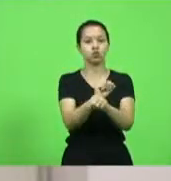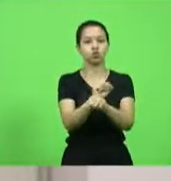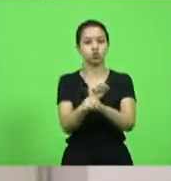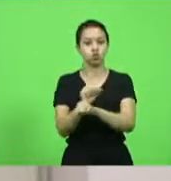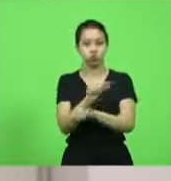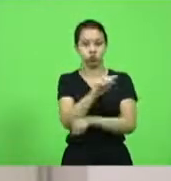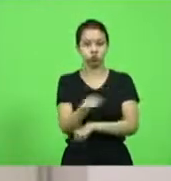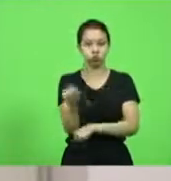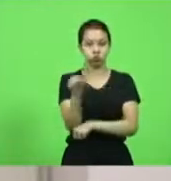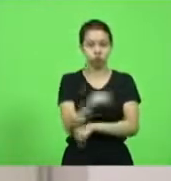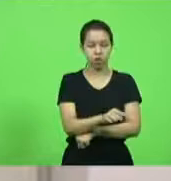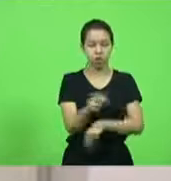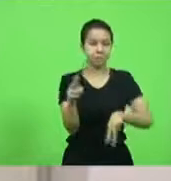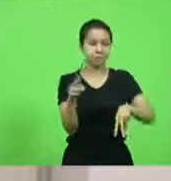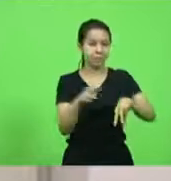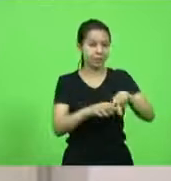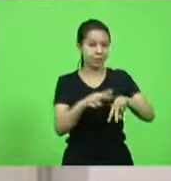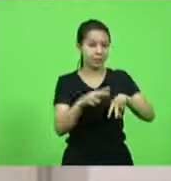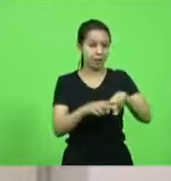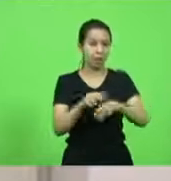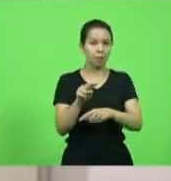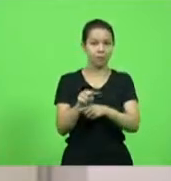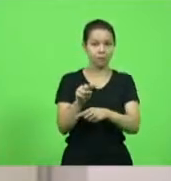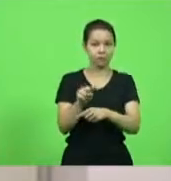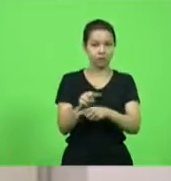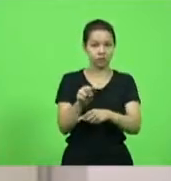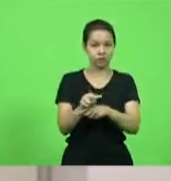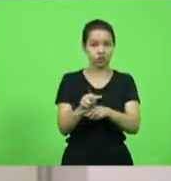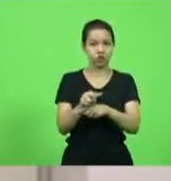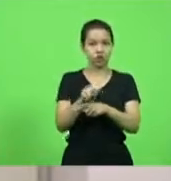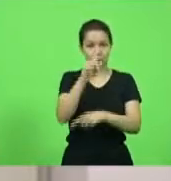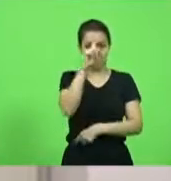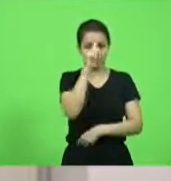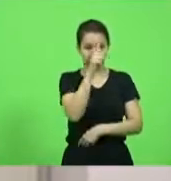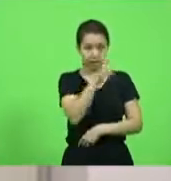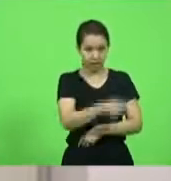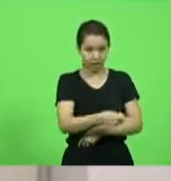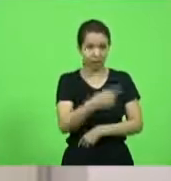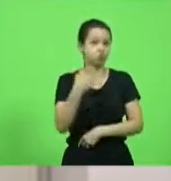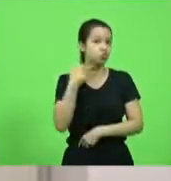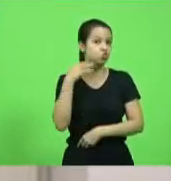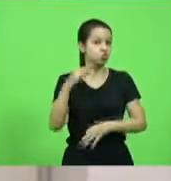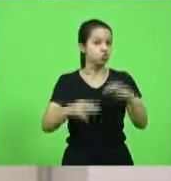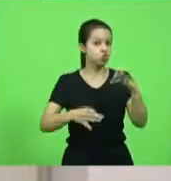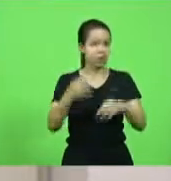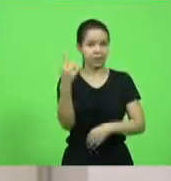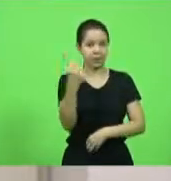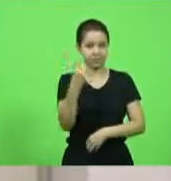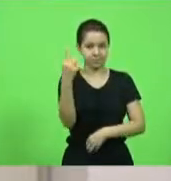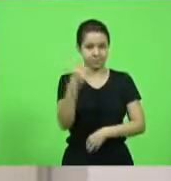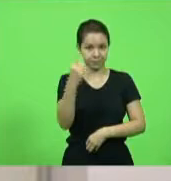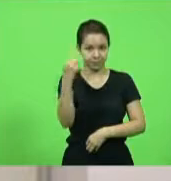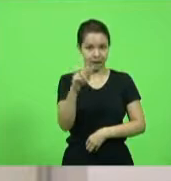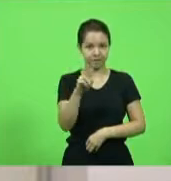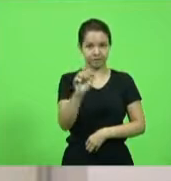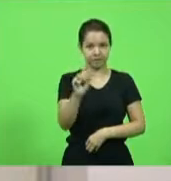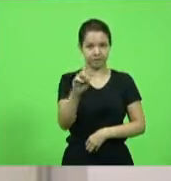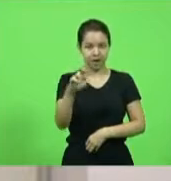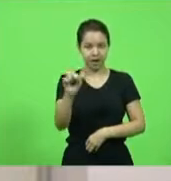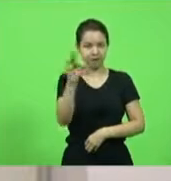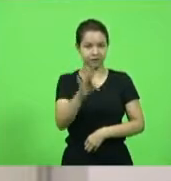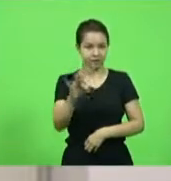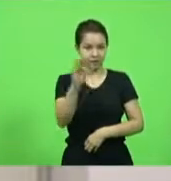preventiva decretada pelo juízo da 1ª Vara Federal de Florianópolis, nos autos que segue, após